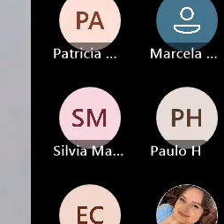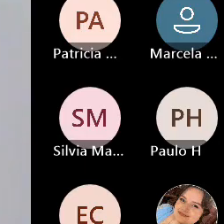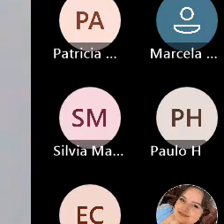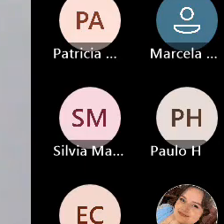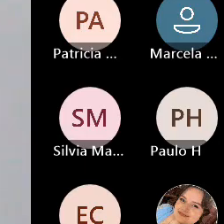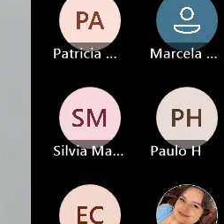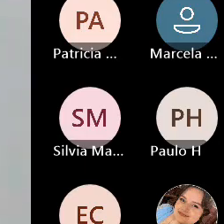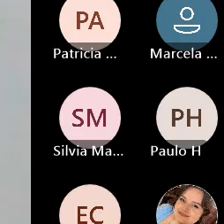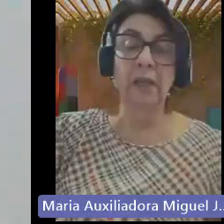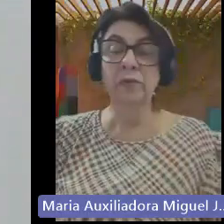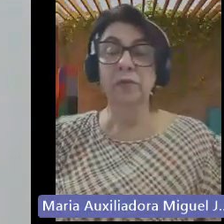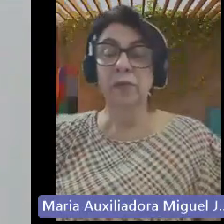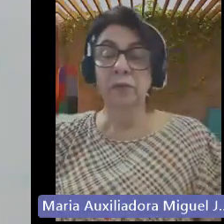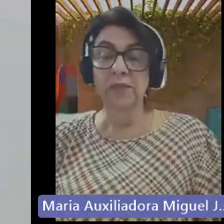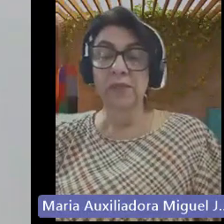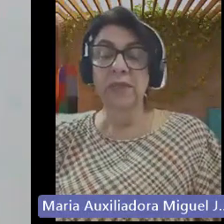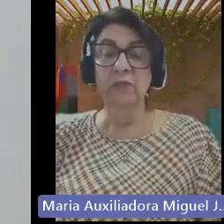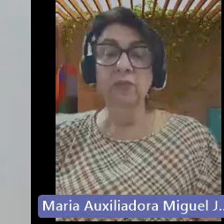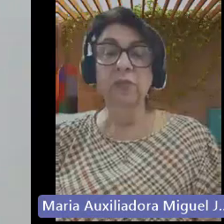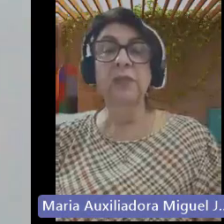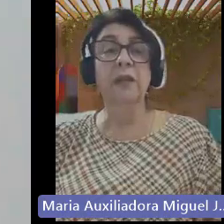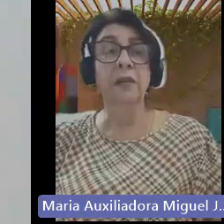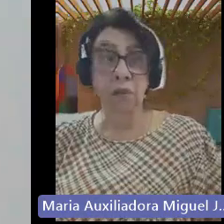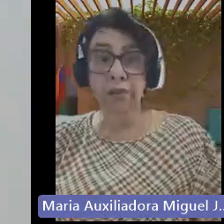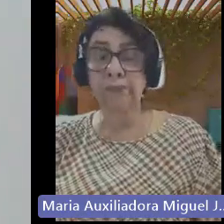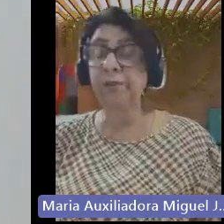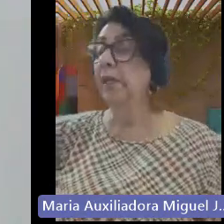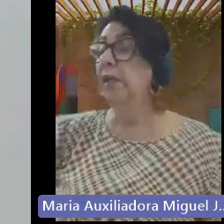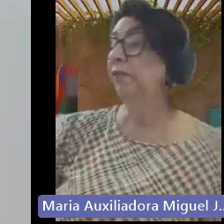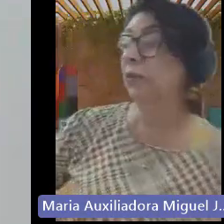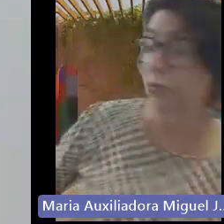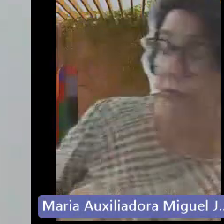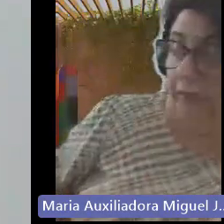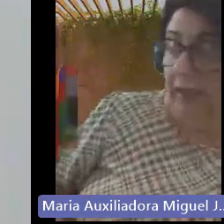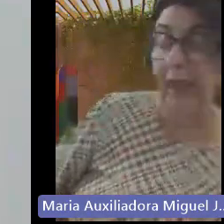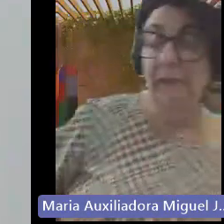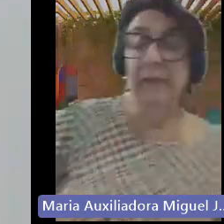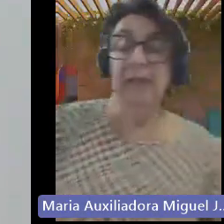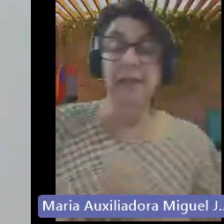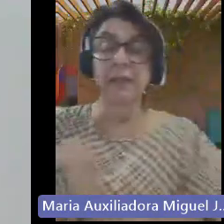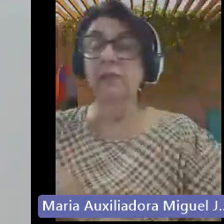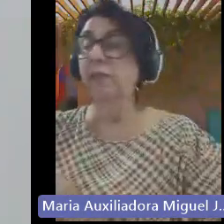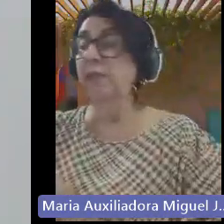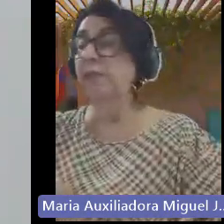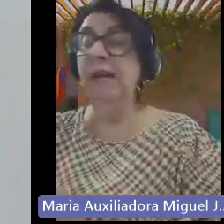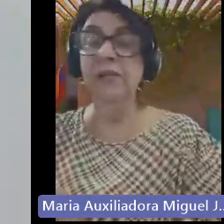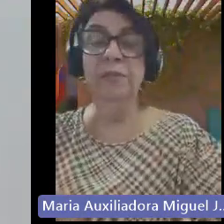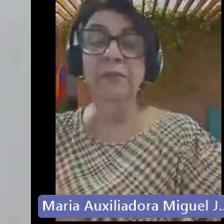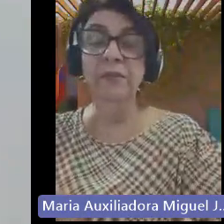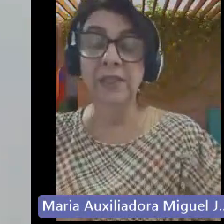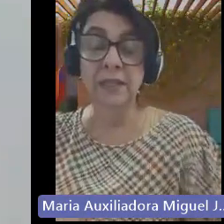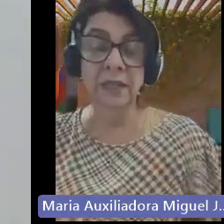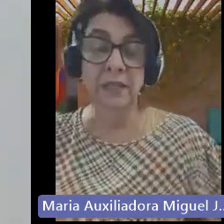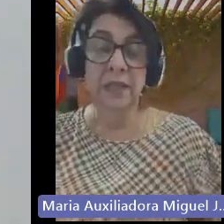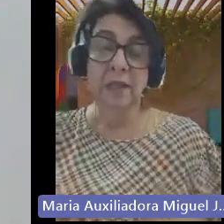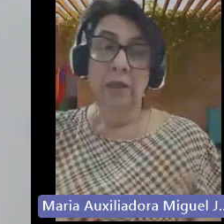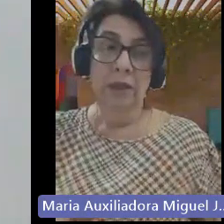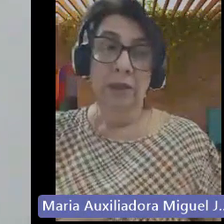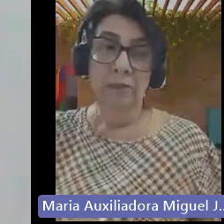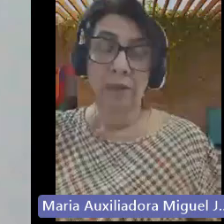para mediar, eu considero concluída. Agora, eu vou abrir o espaço para